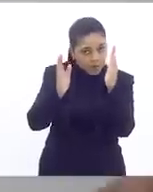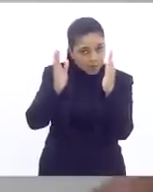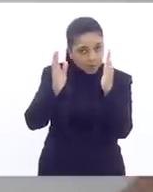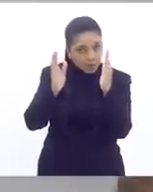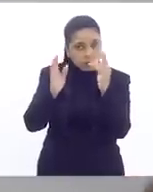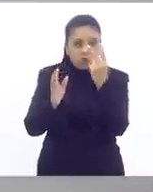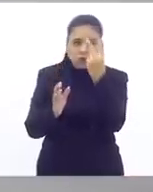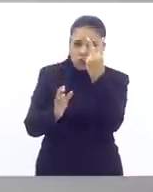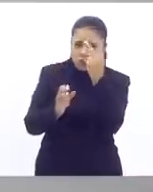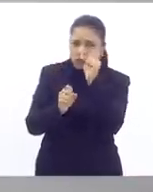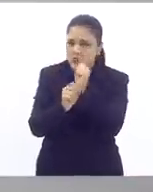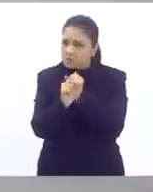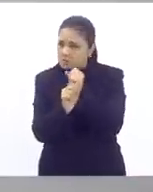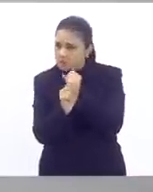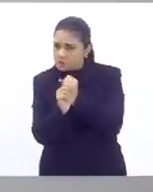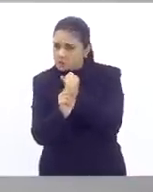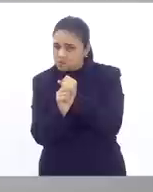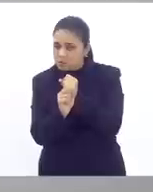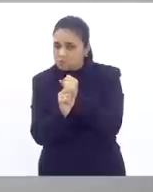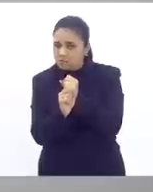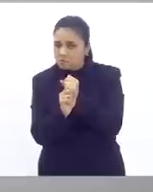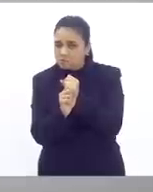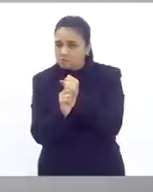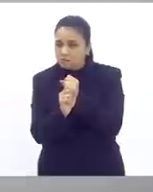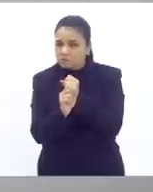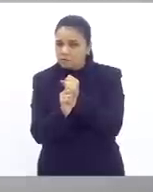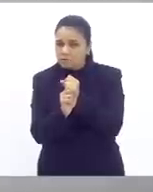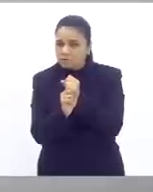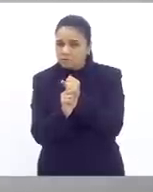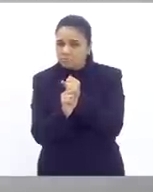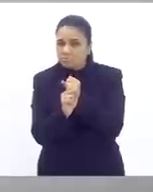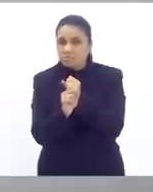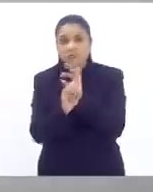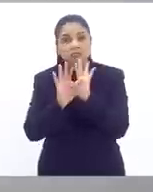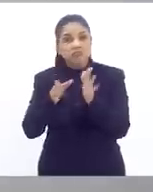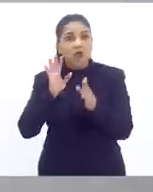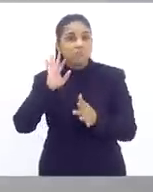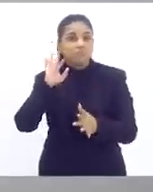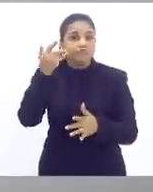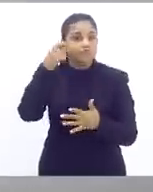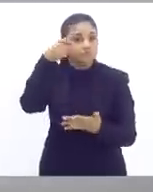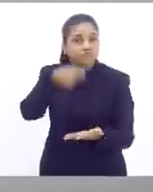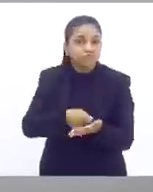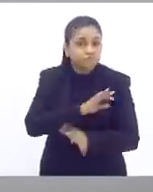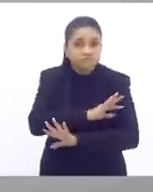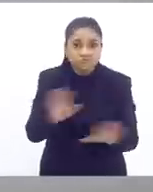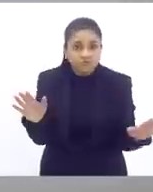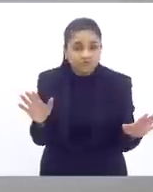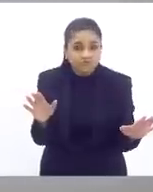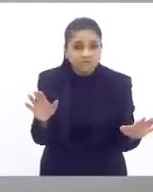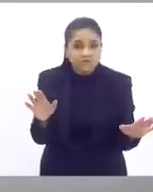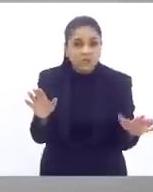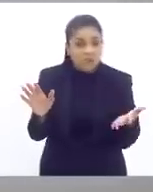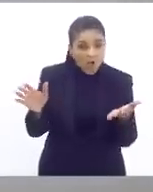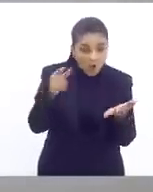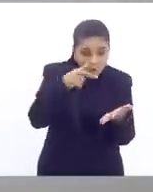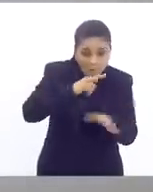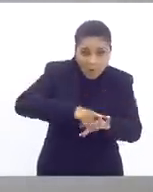de dois anos daí já saiu a decisão porque na hora que recolher